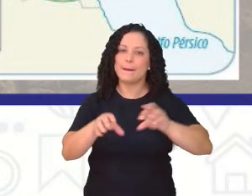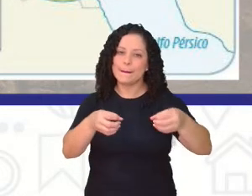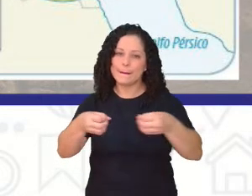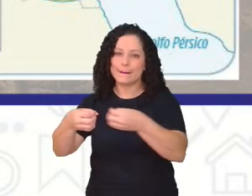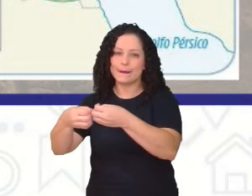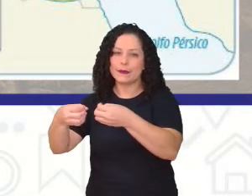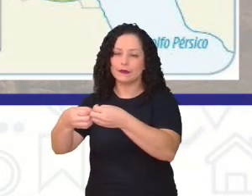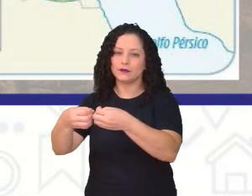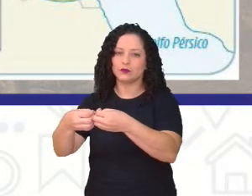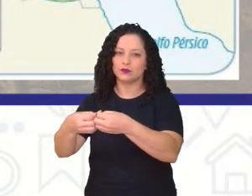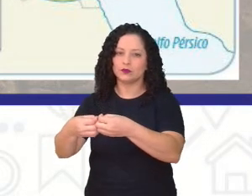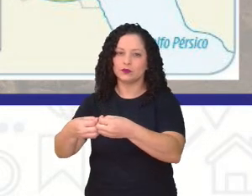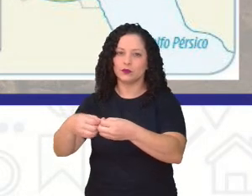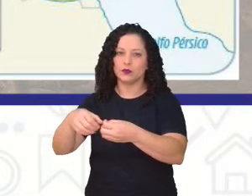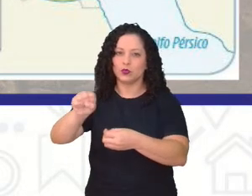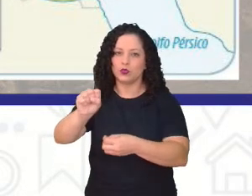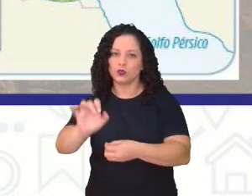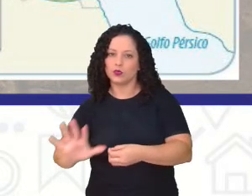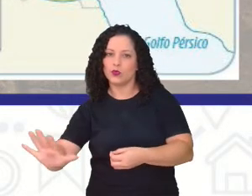gente vai ter, né,